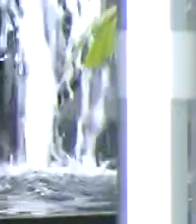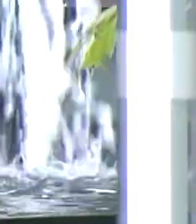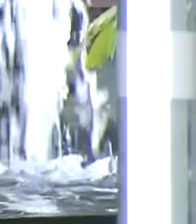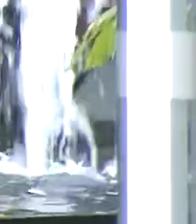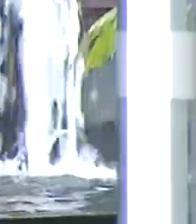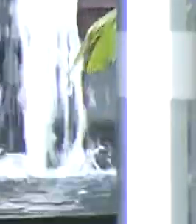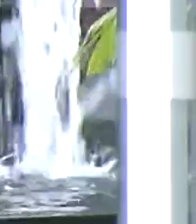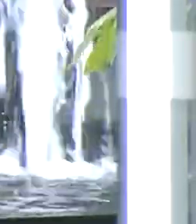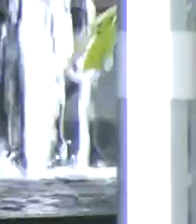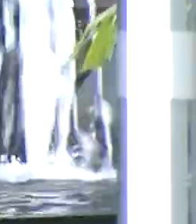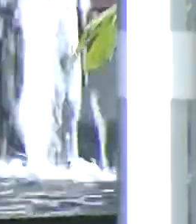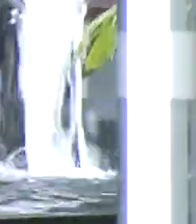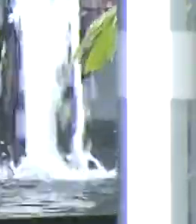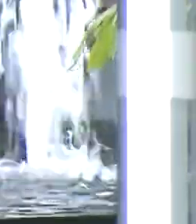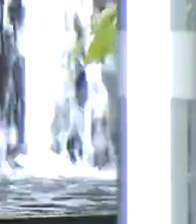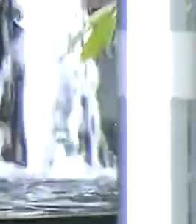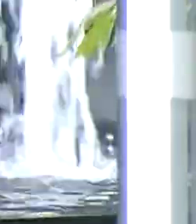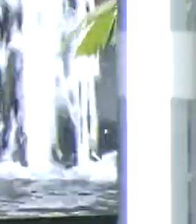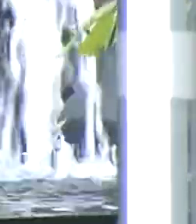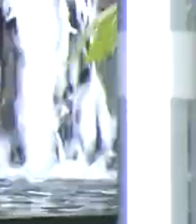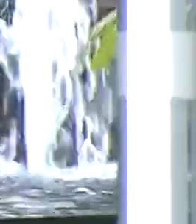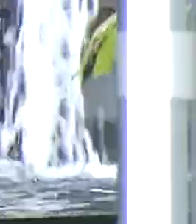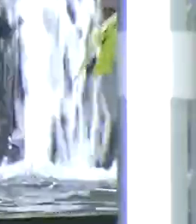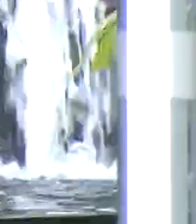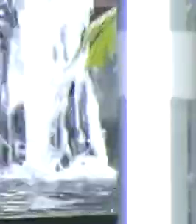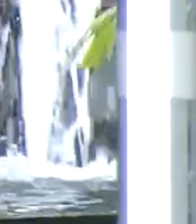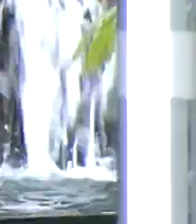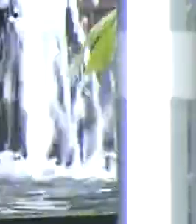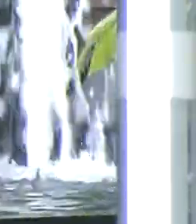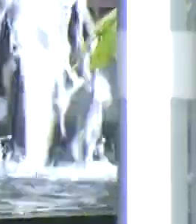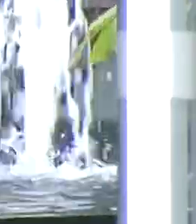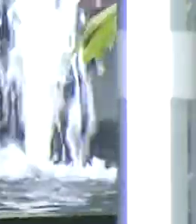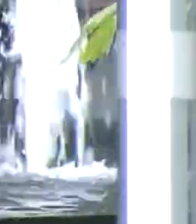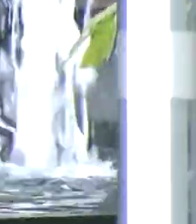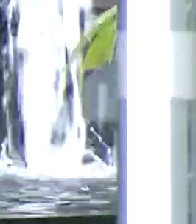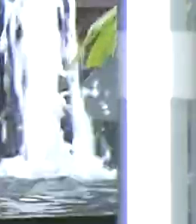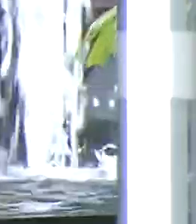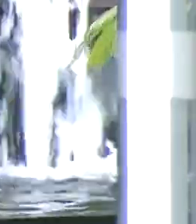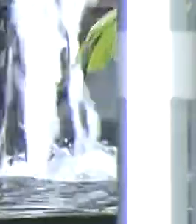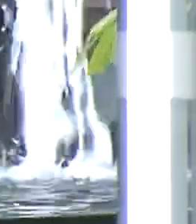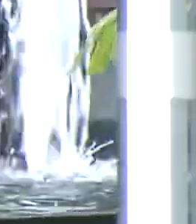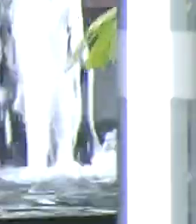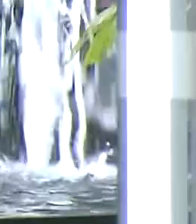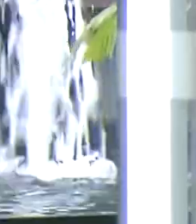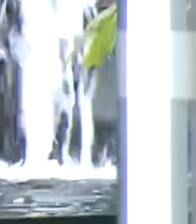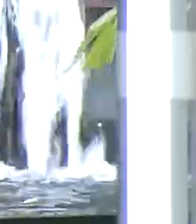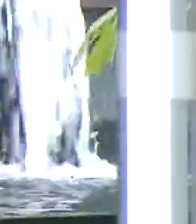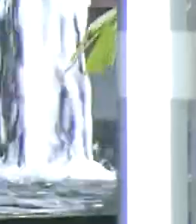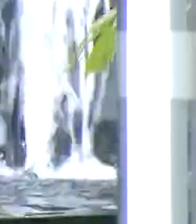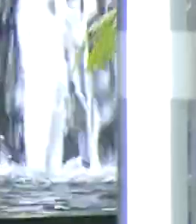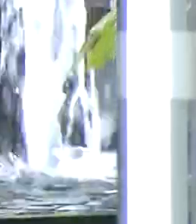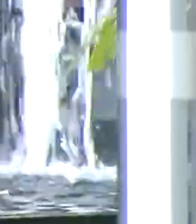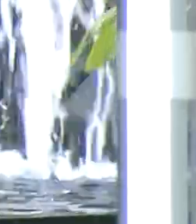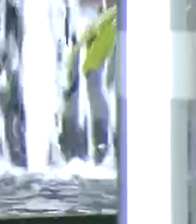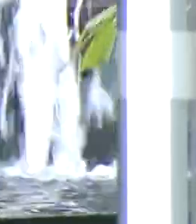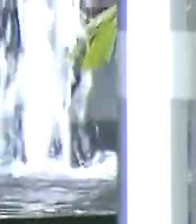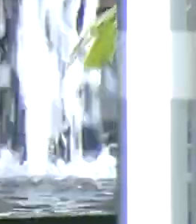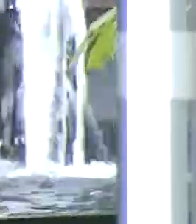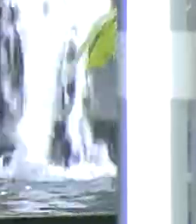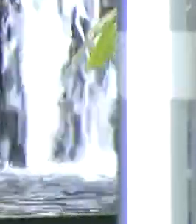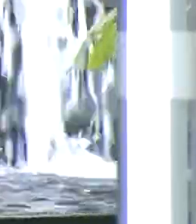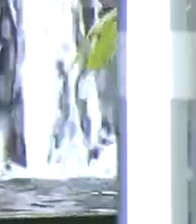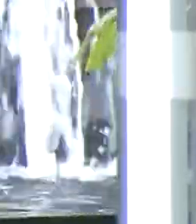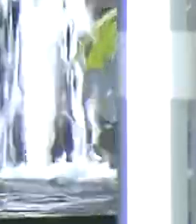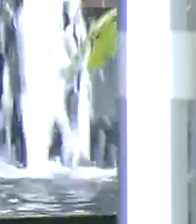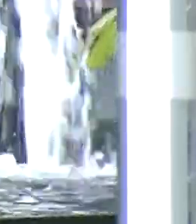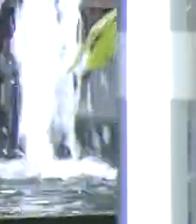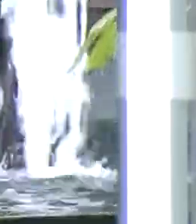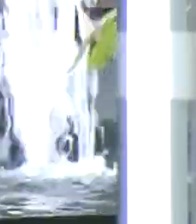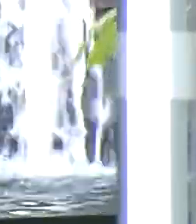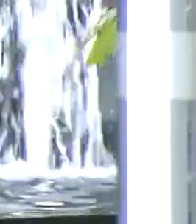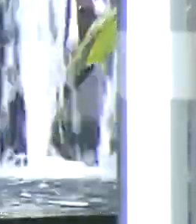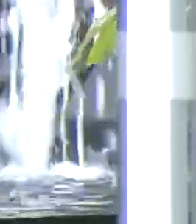a